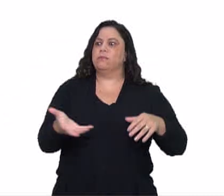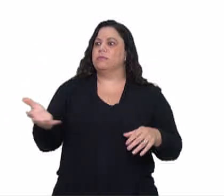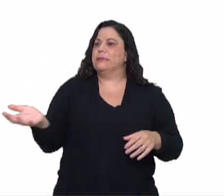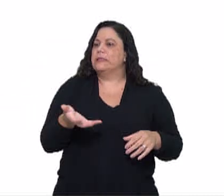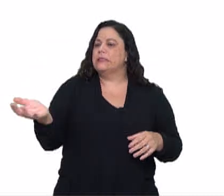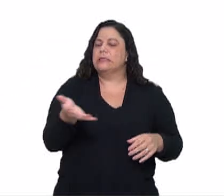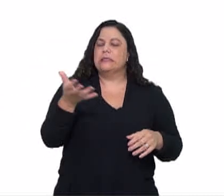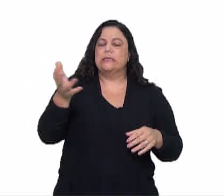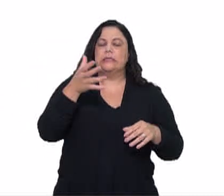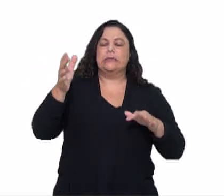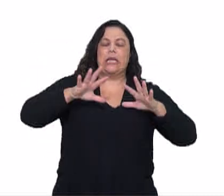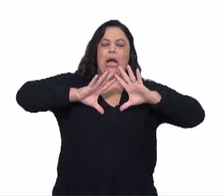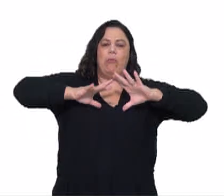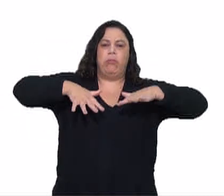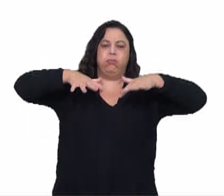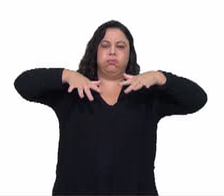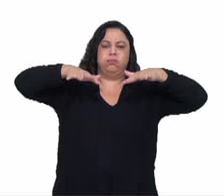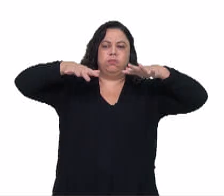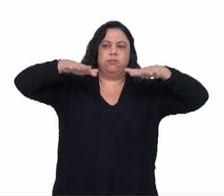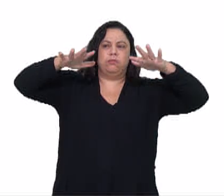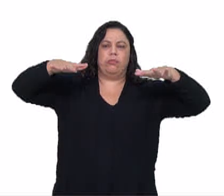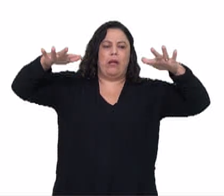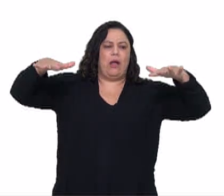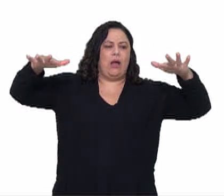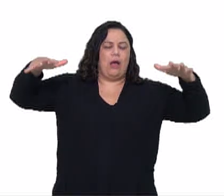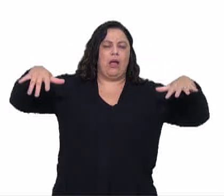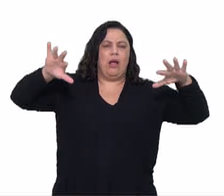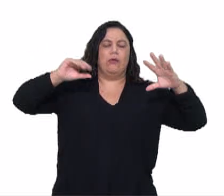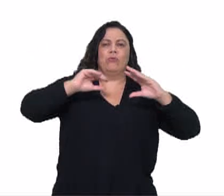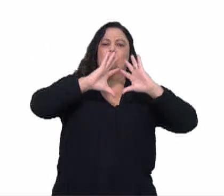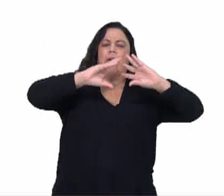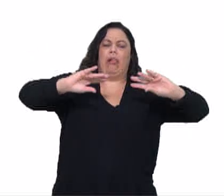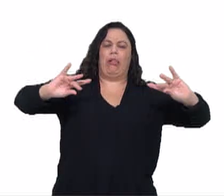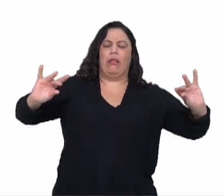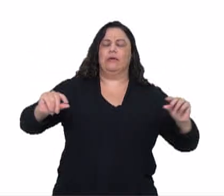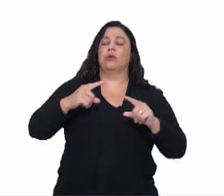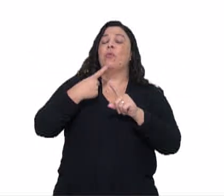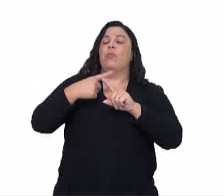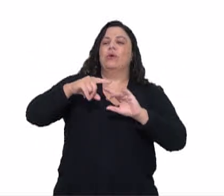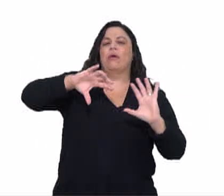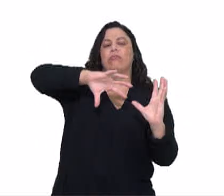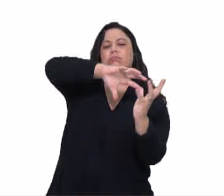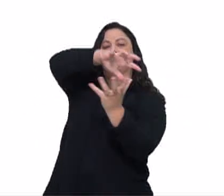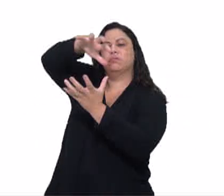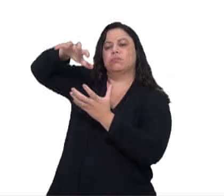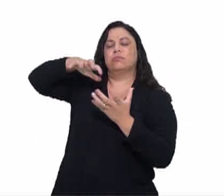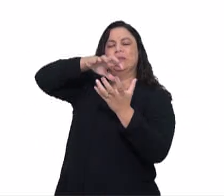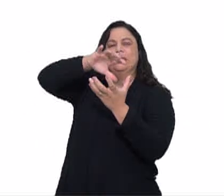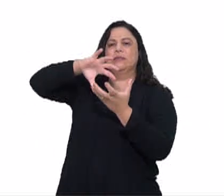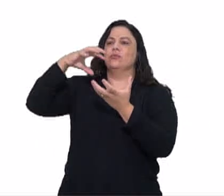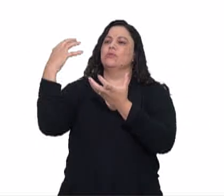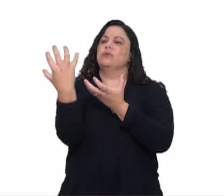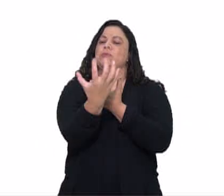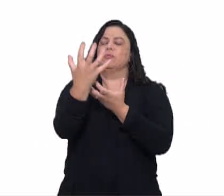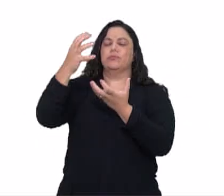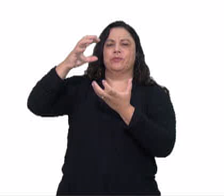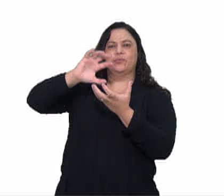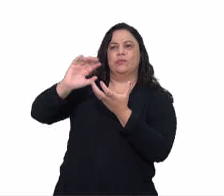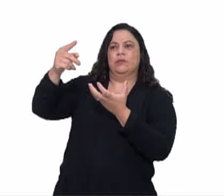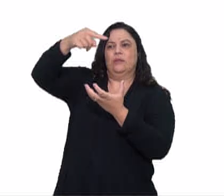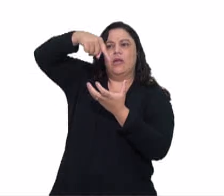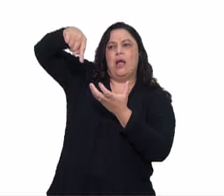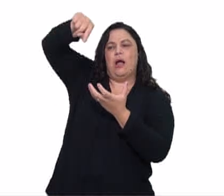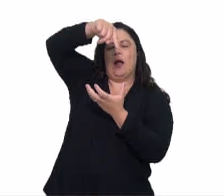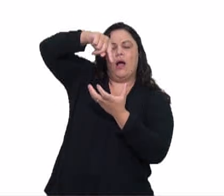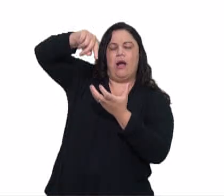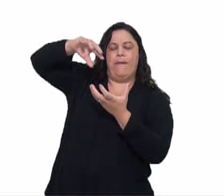rápido. Eles afirmam que uma causa provável é o aquecimento global provocado pelo homem e pelo buraco na camada de